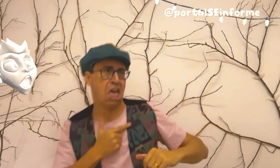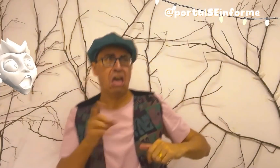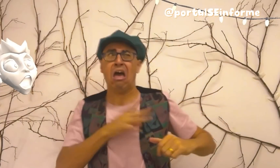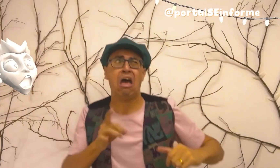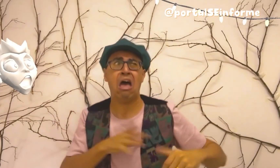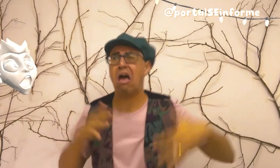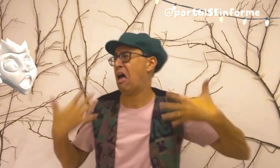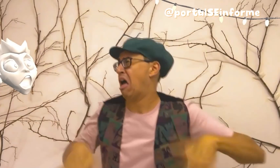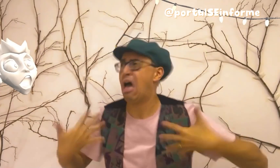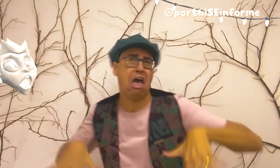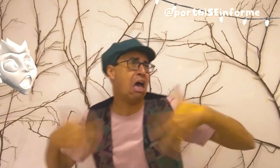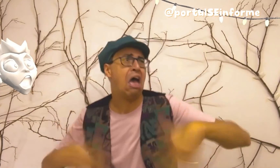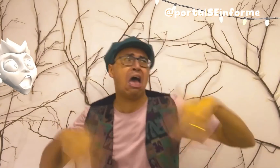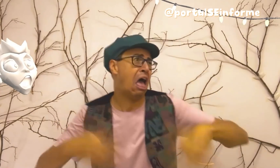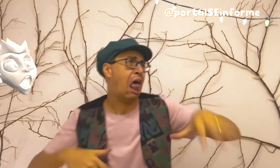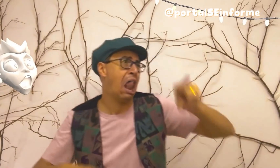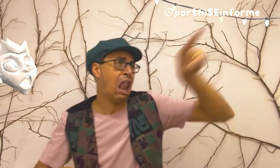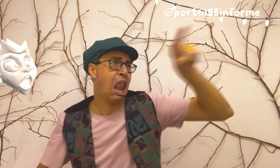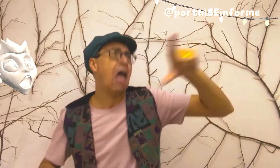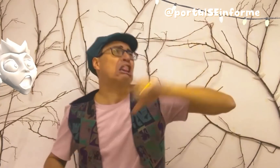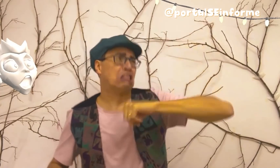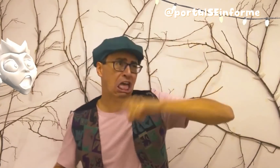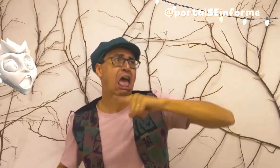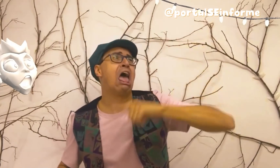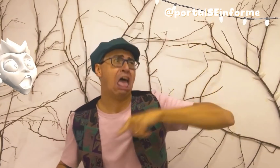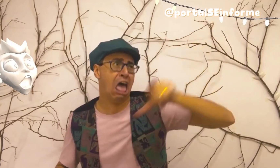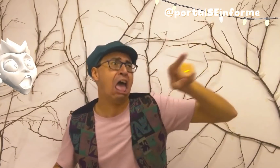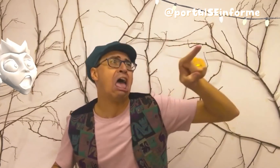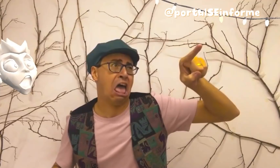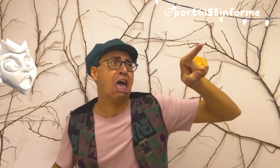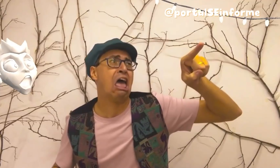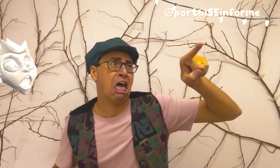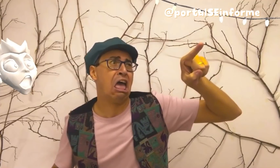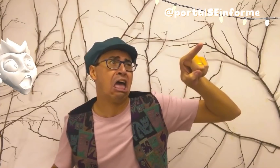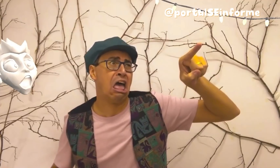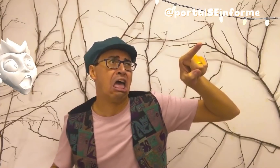medonha! Tem! Lá tem!"